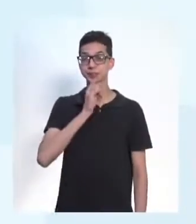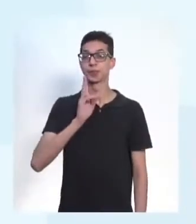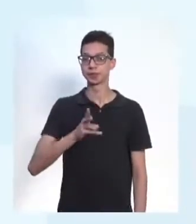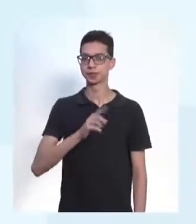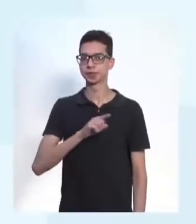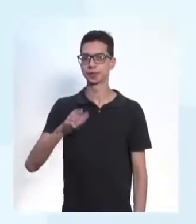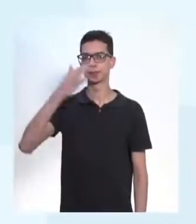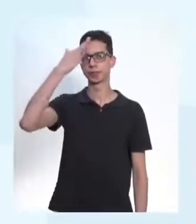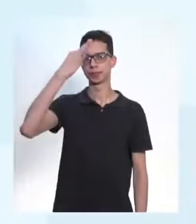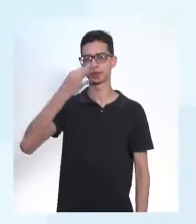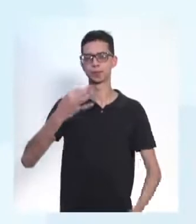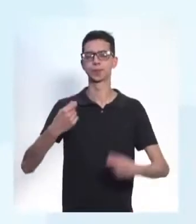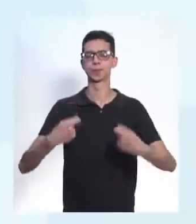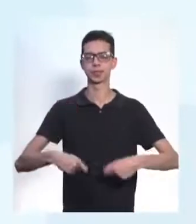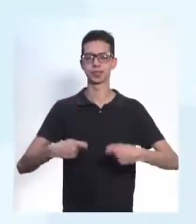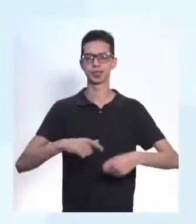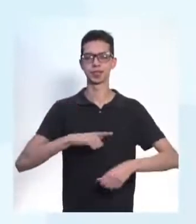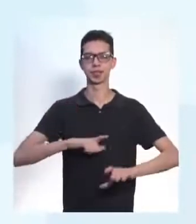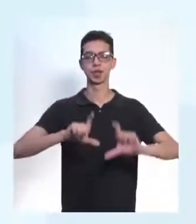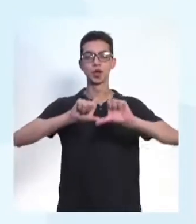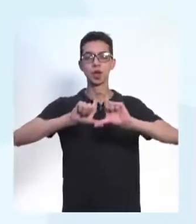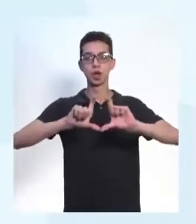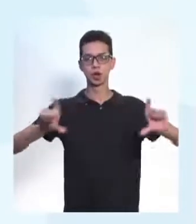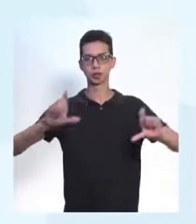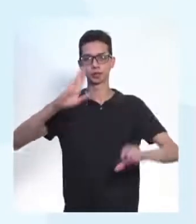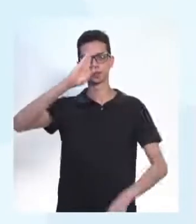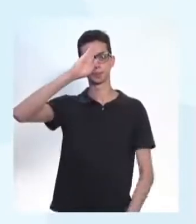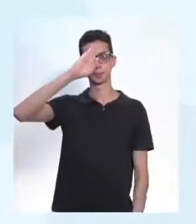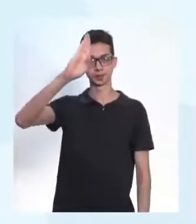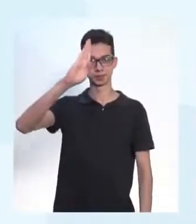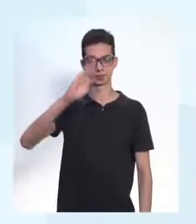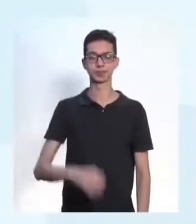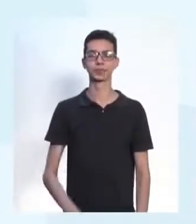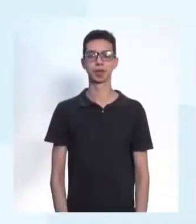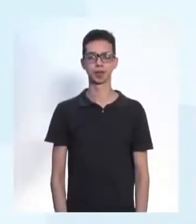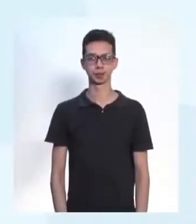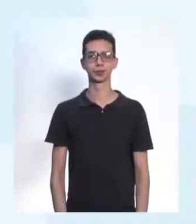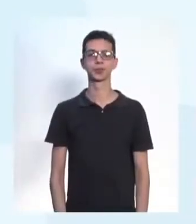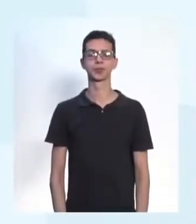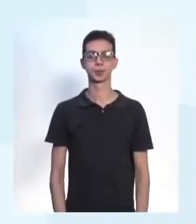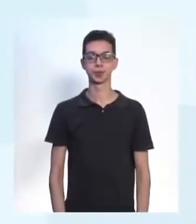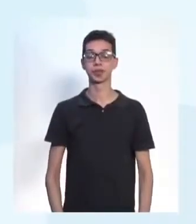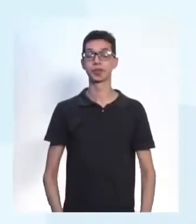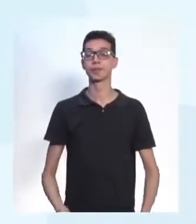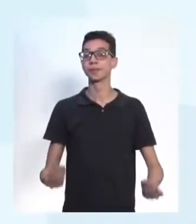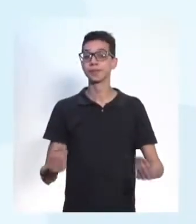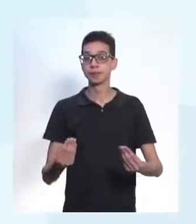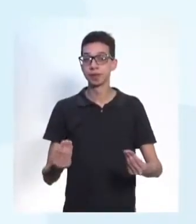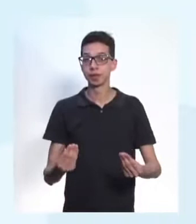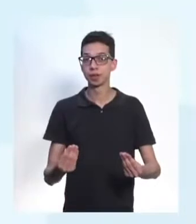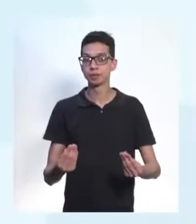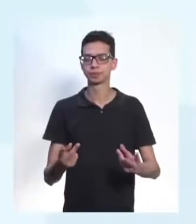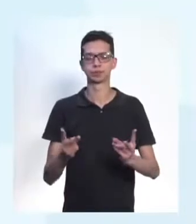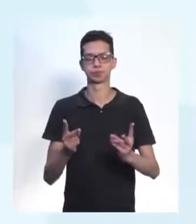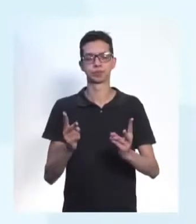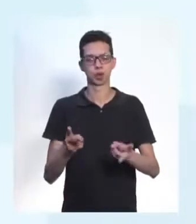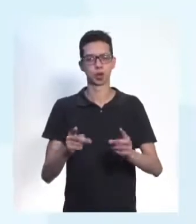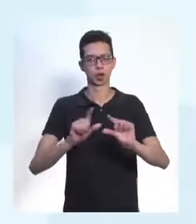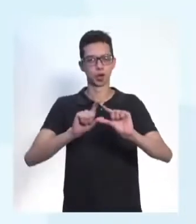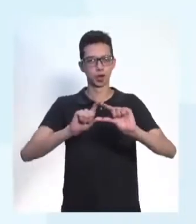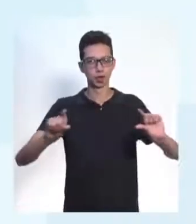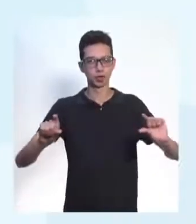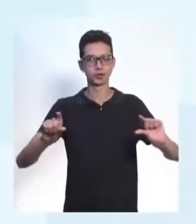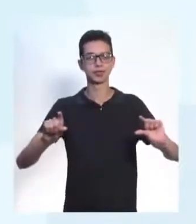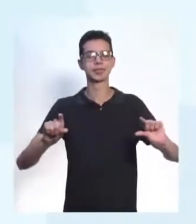entender que existe uma oração principal para que ela aconteça. Aí,